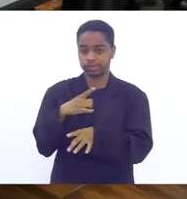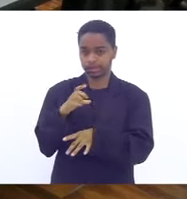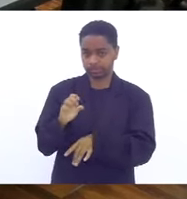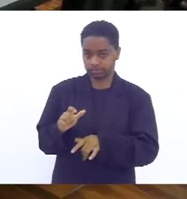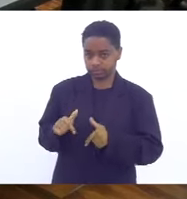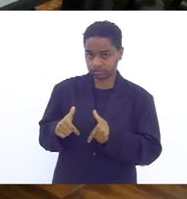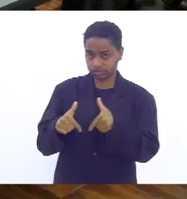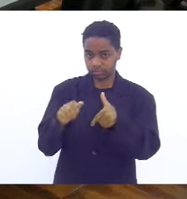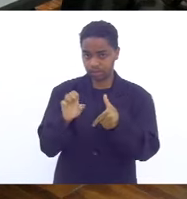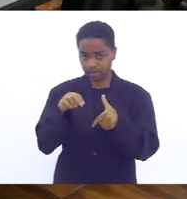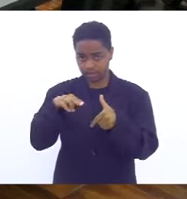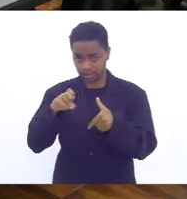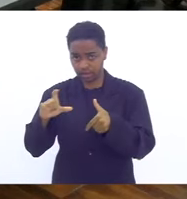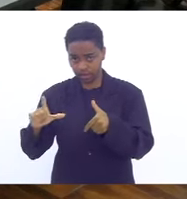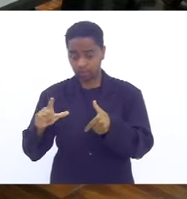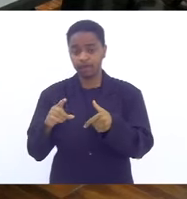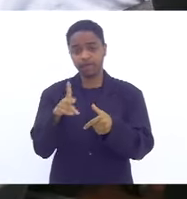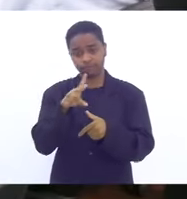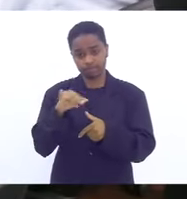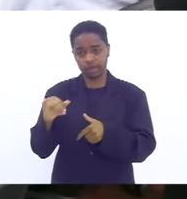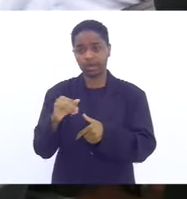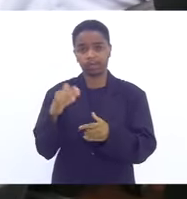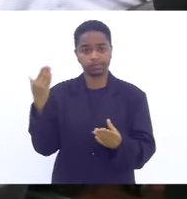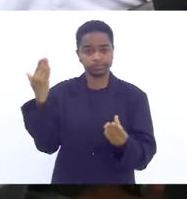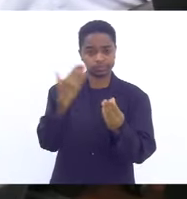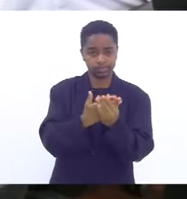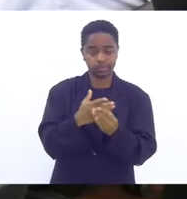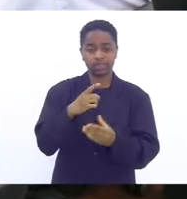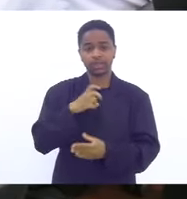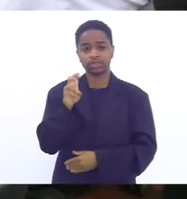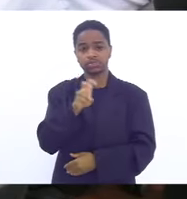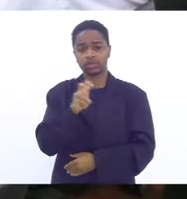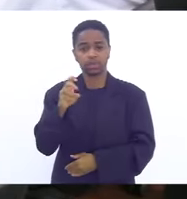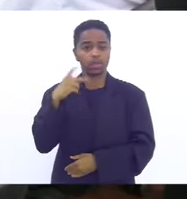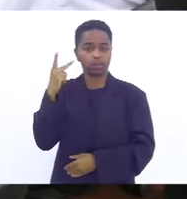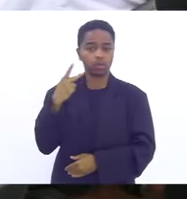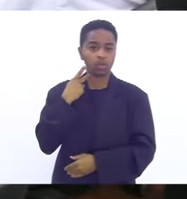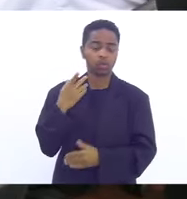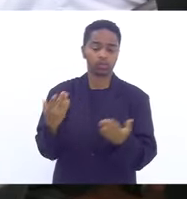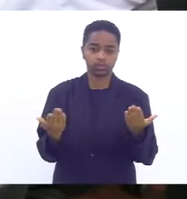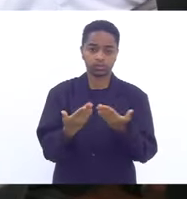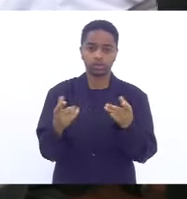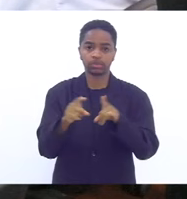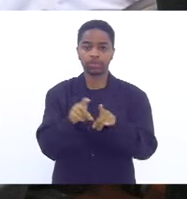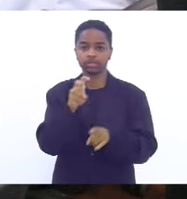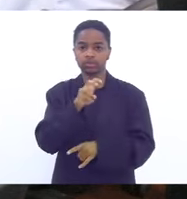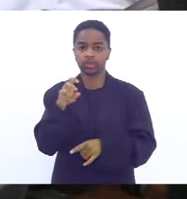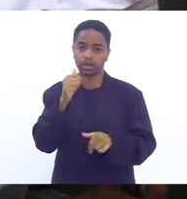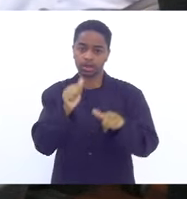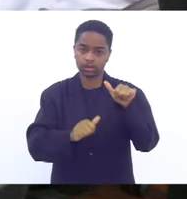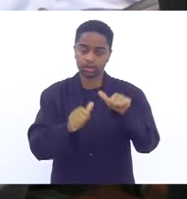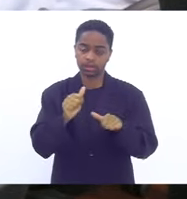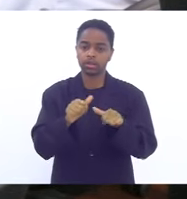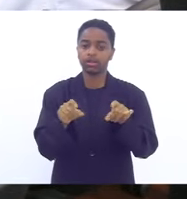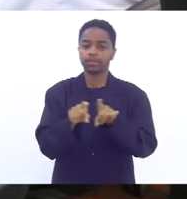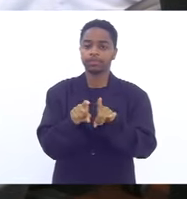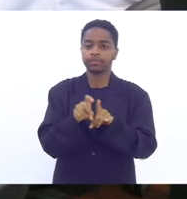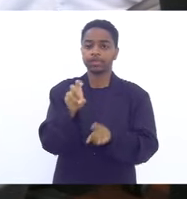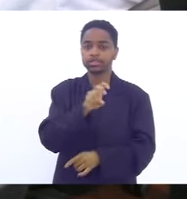presta um serviço vão ter 55 procuradores nesse momento, 55 analistas,